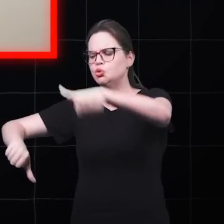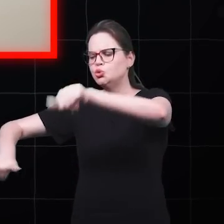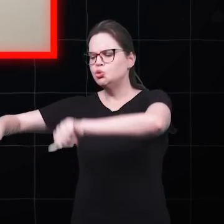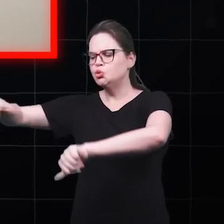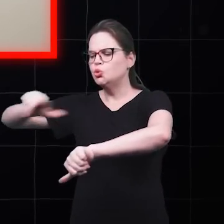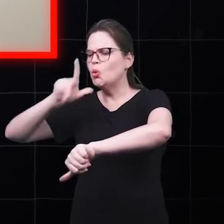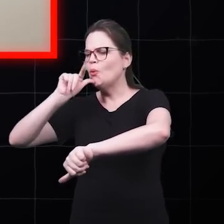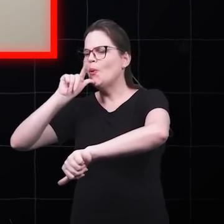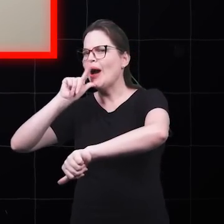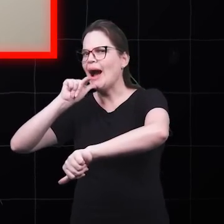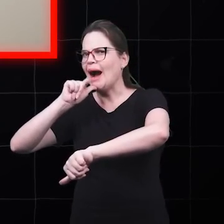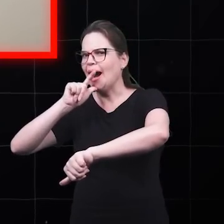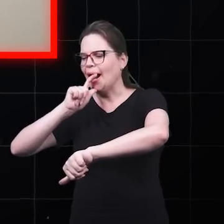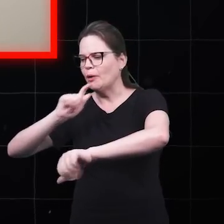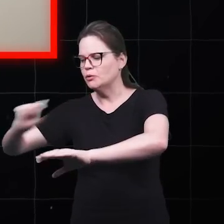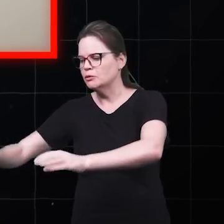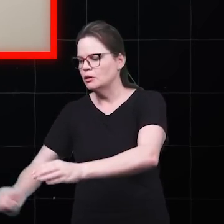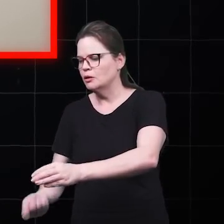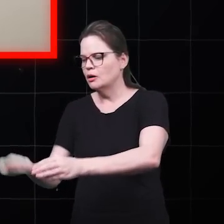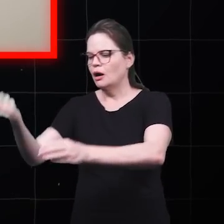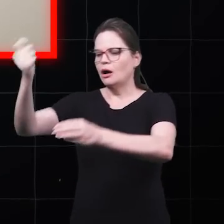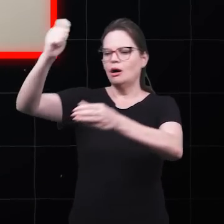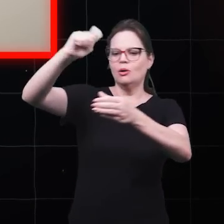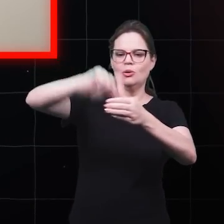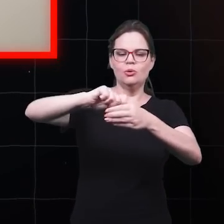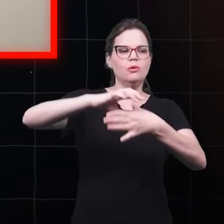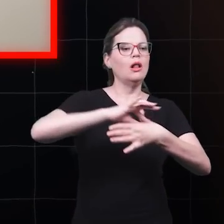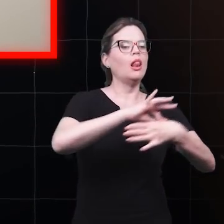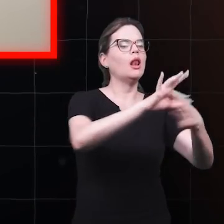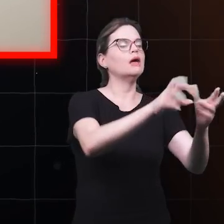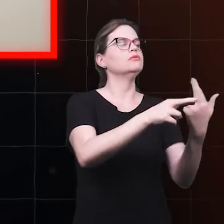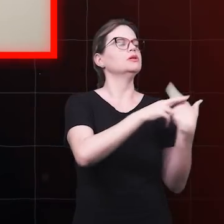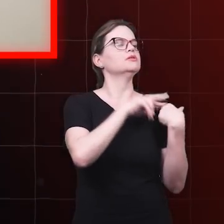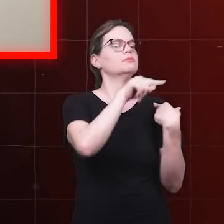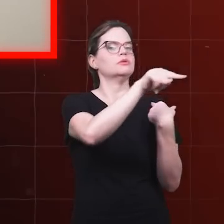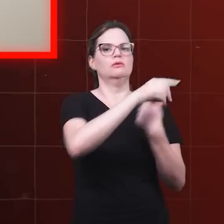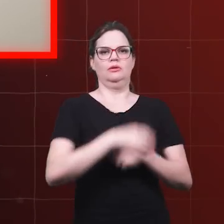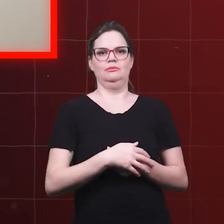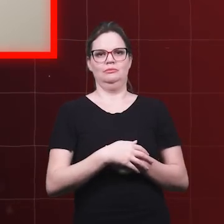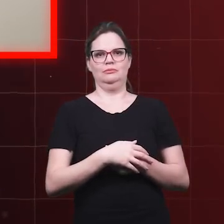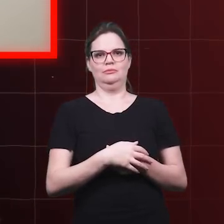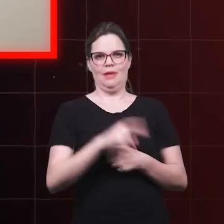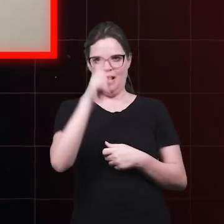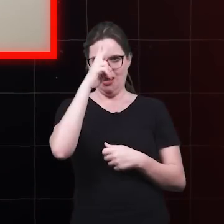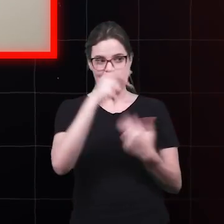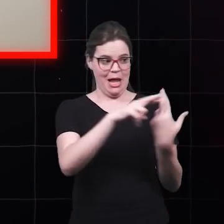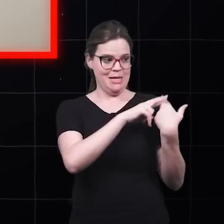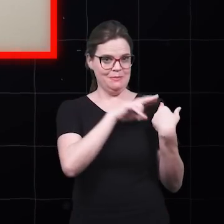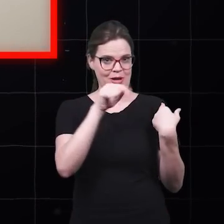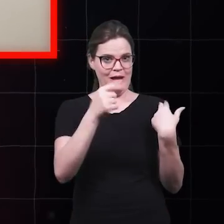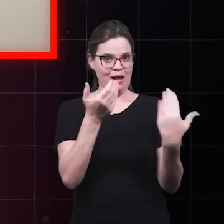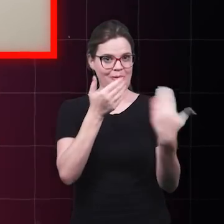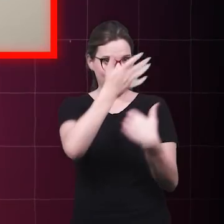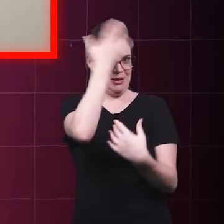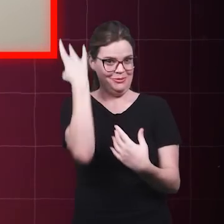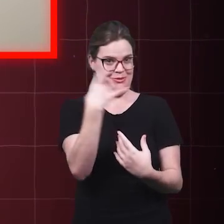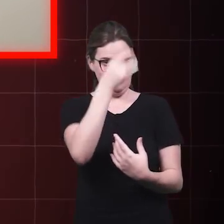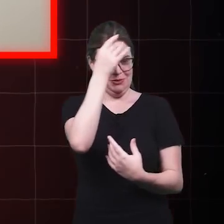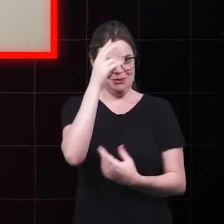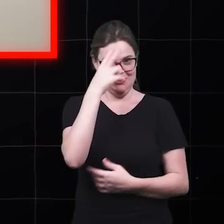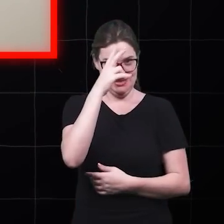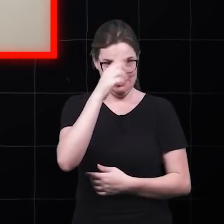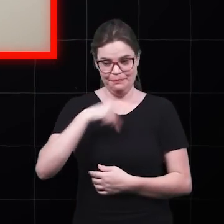ao mestre-sala. O mestre-sala que era o responsável por aquela festa, que é um tipo do Espírito Santo. Então, quando aquela água que